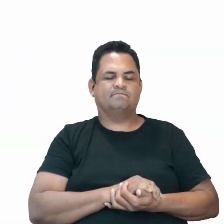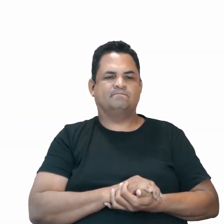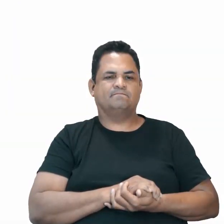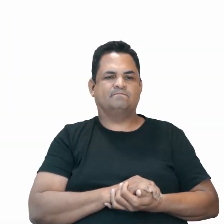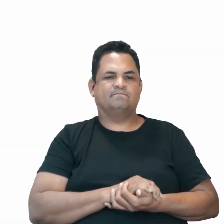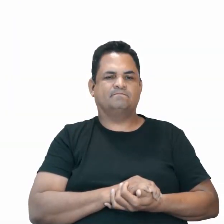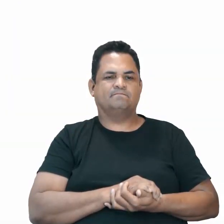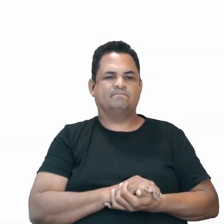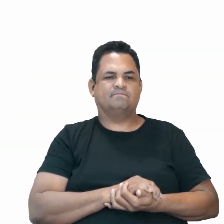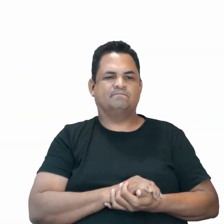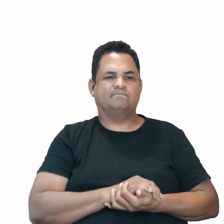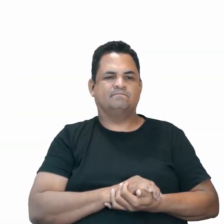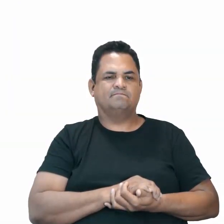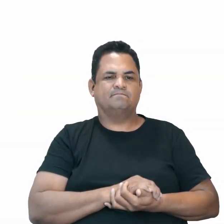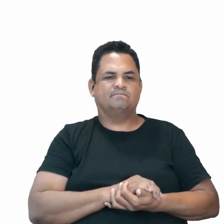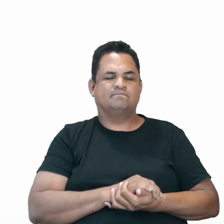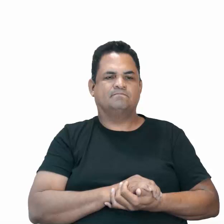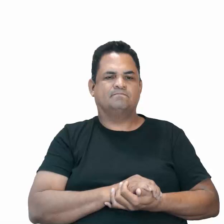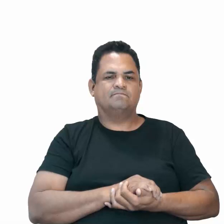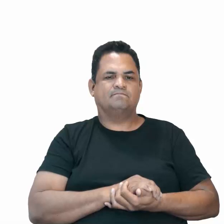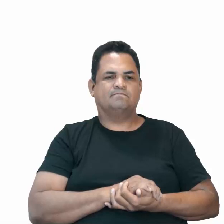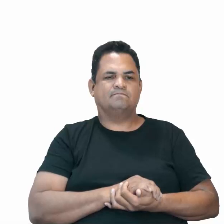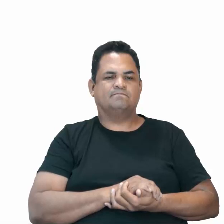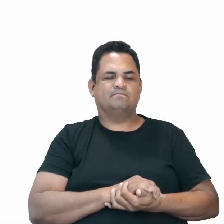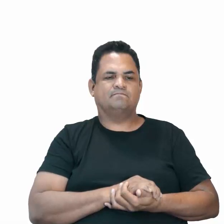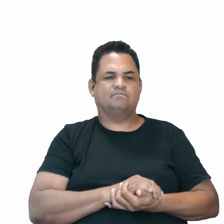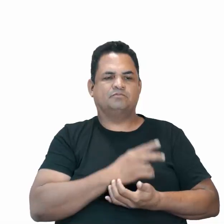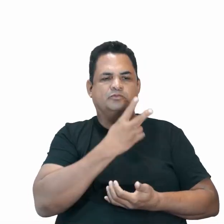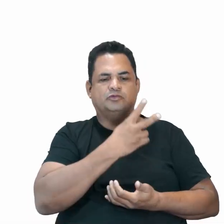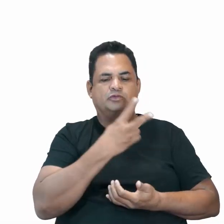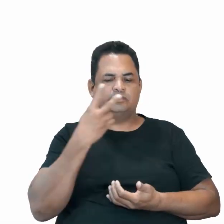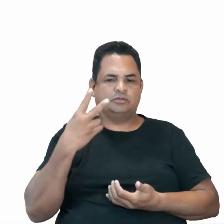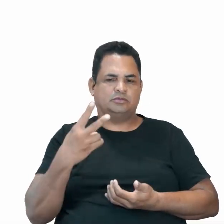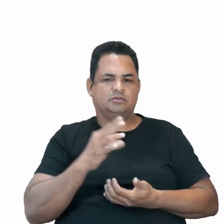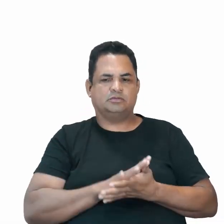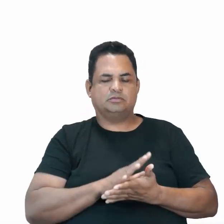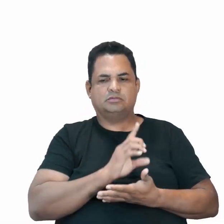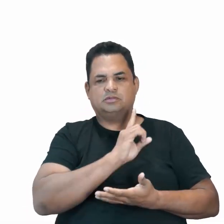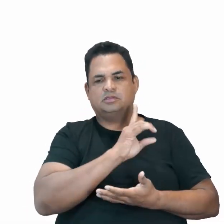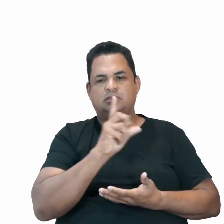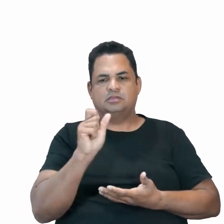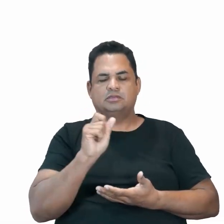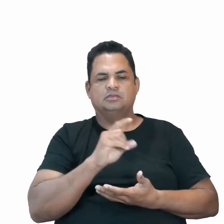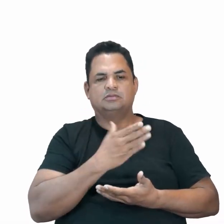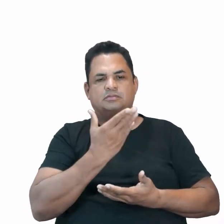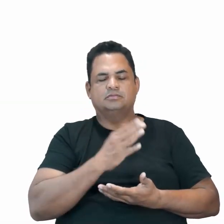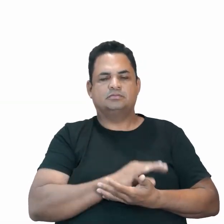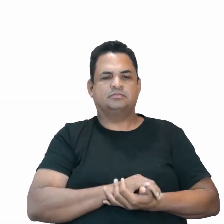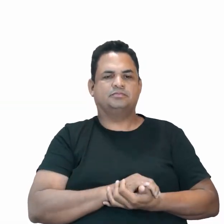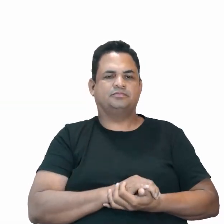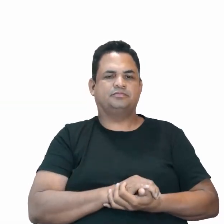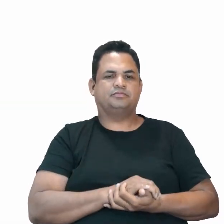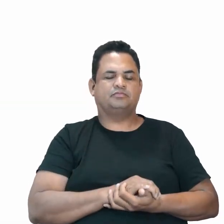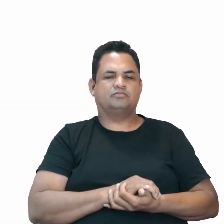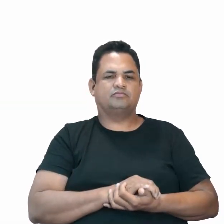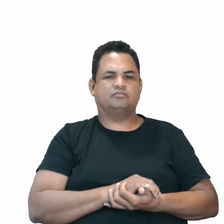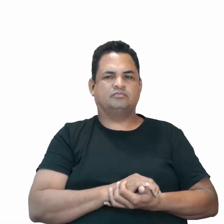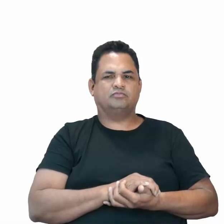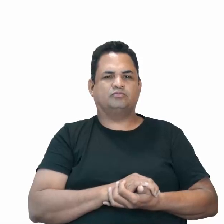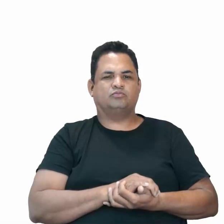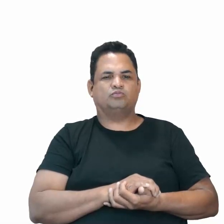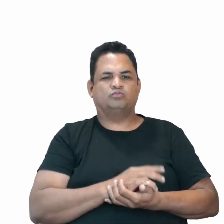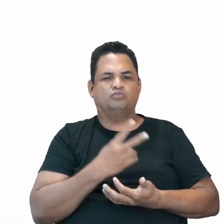gente. Então vai ficar o quê? Vai ficar 2 em cada. Era 4, ficou 2 em cada. E agora os dois